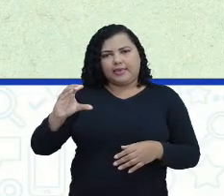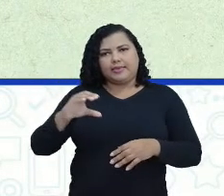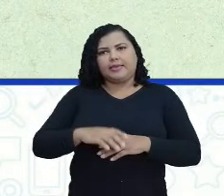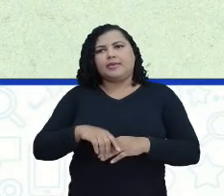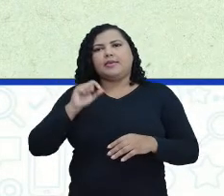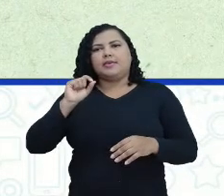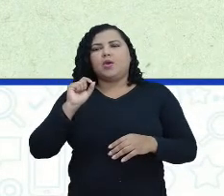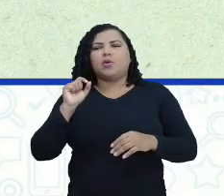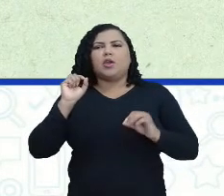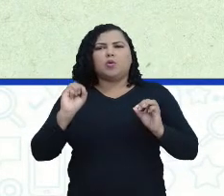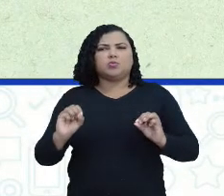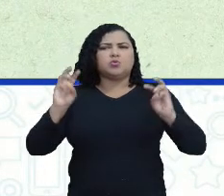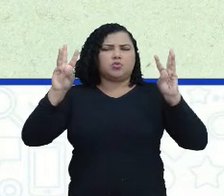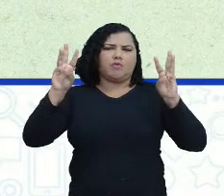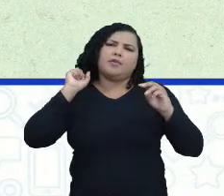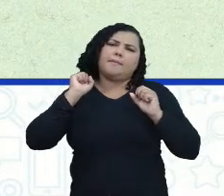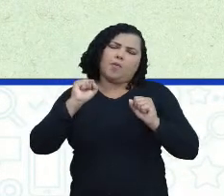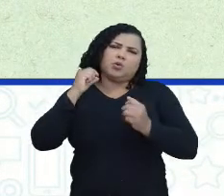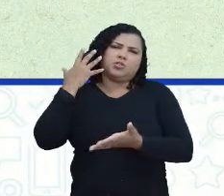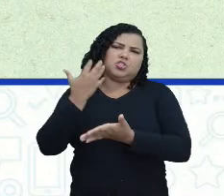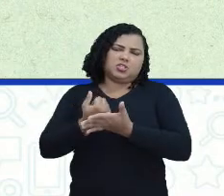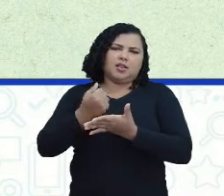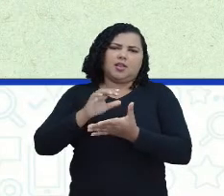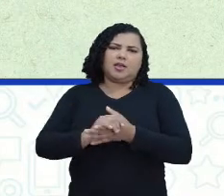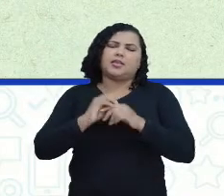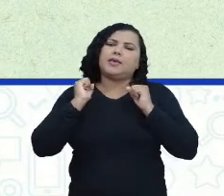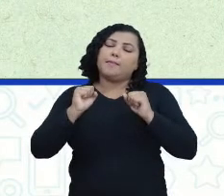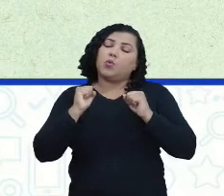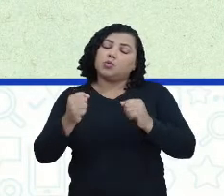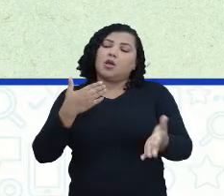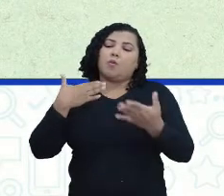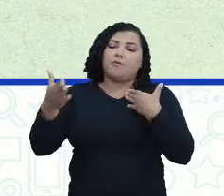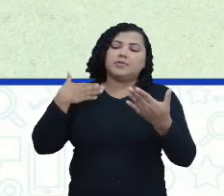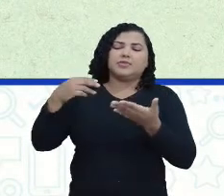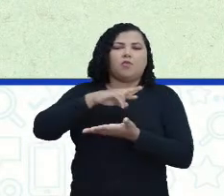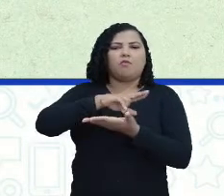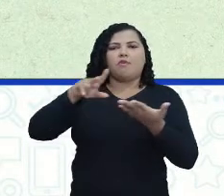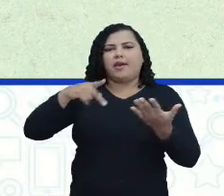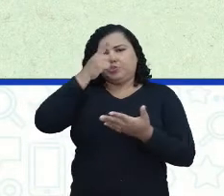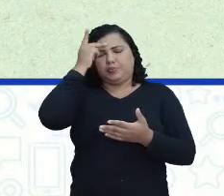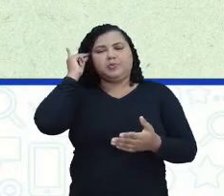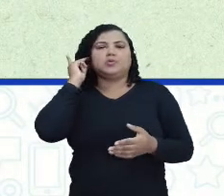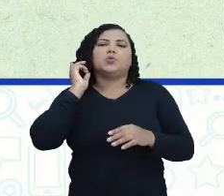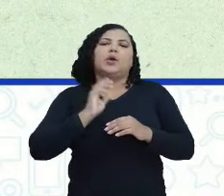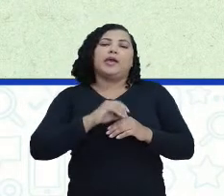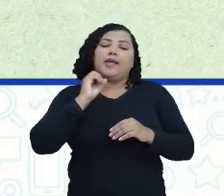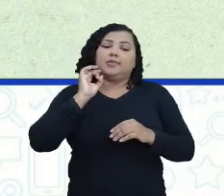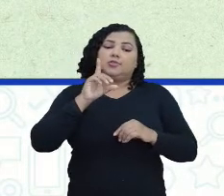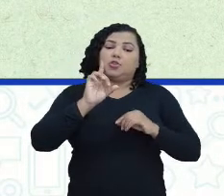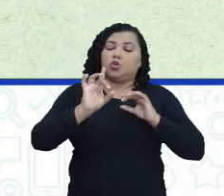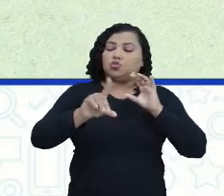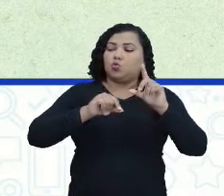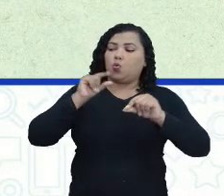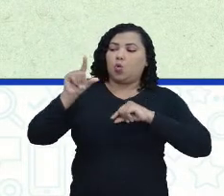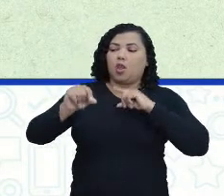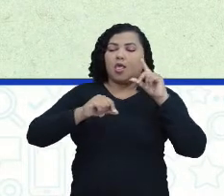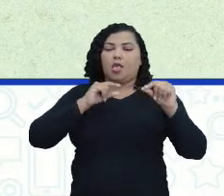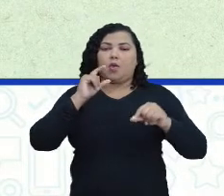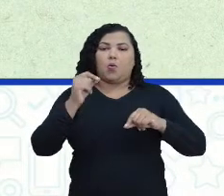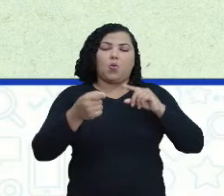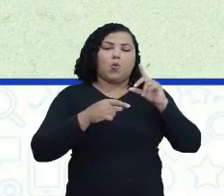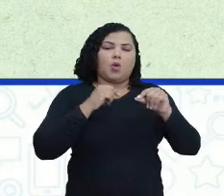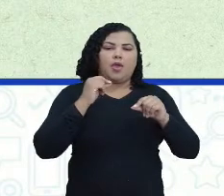permitir conversas com milhões de internautas via protocolo IRC. Bastava escolher os apelidos e entrar nos